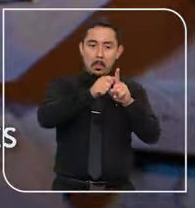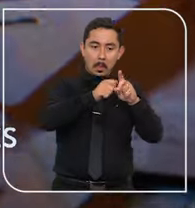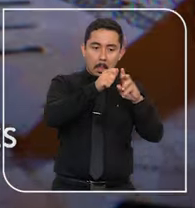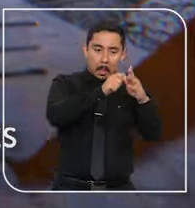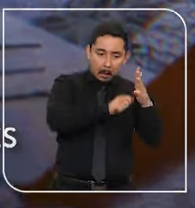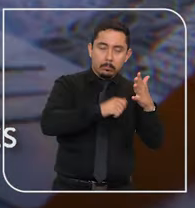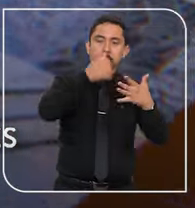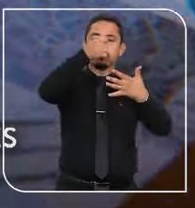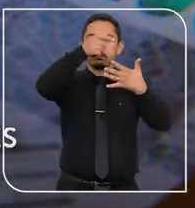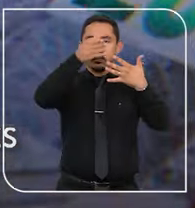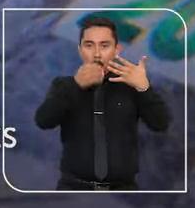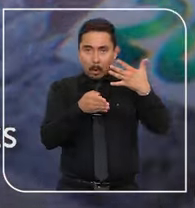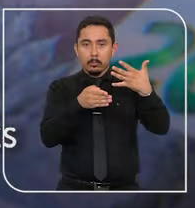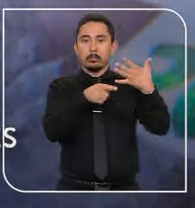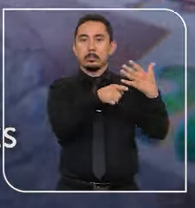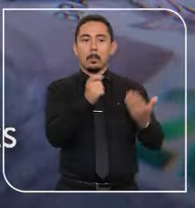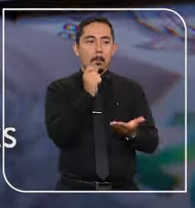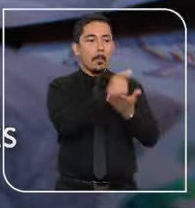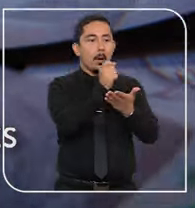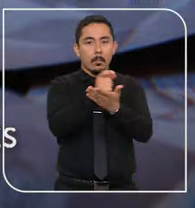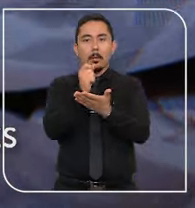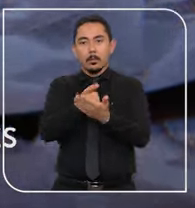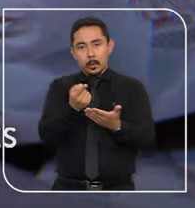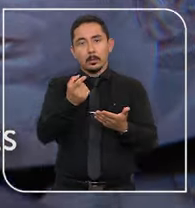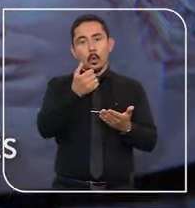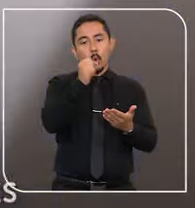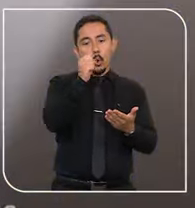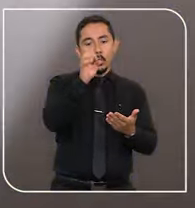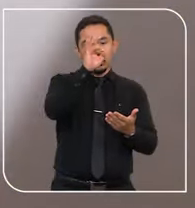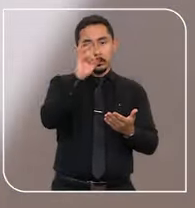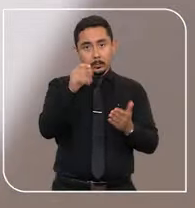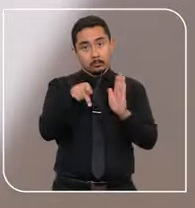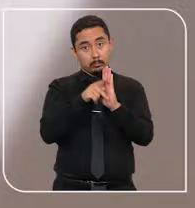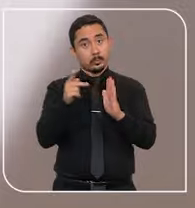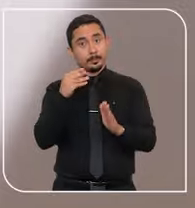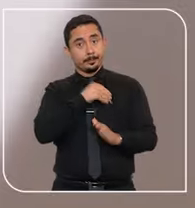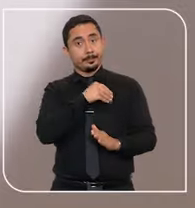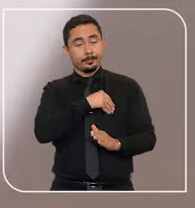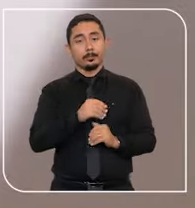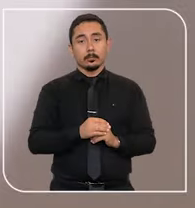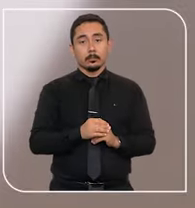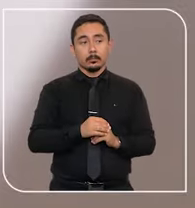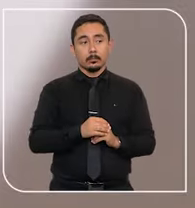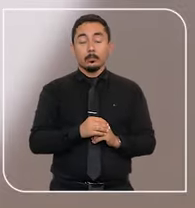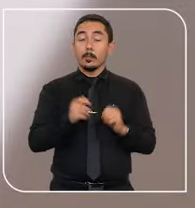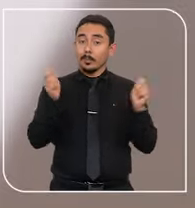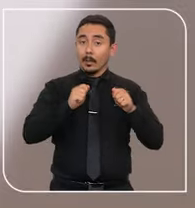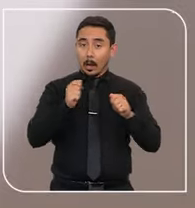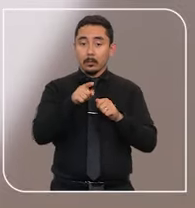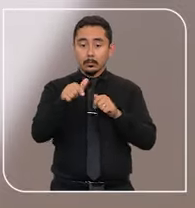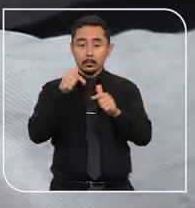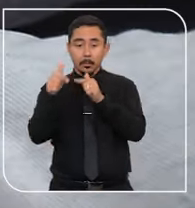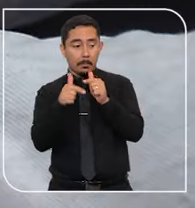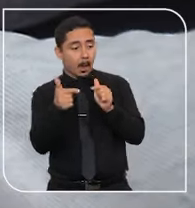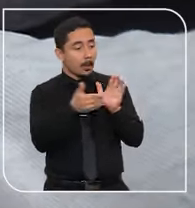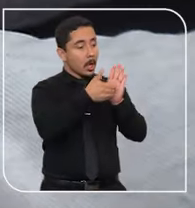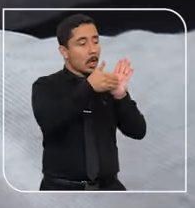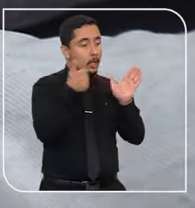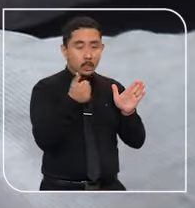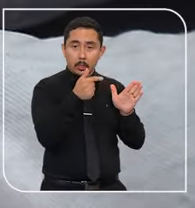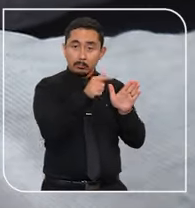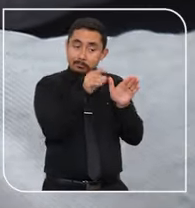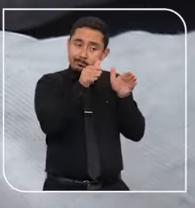todos os meses 8% do salário de cada funcionário o dinheiro pode ser acessado em casos específicos de